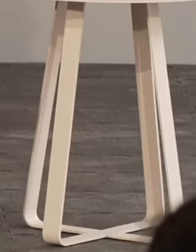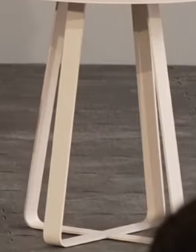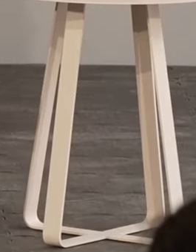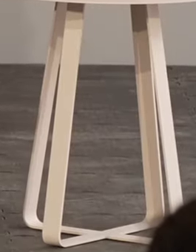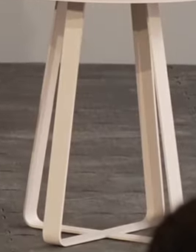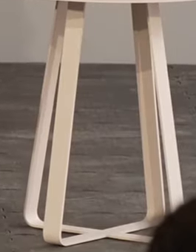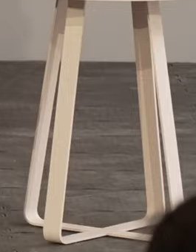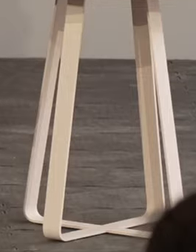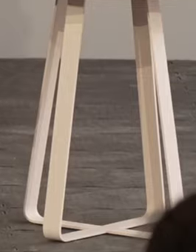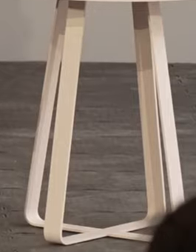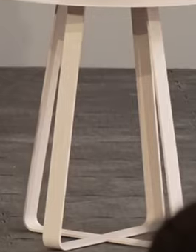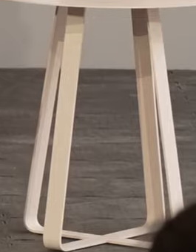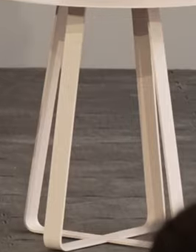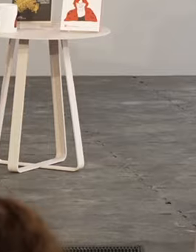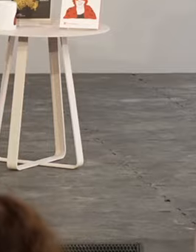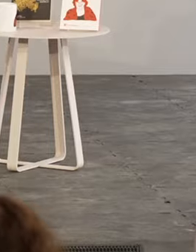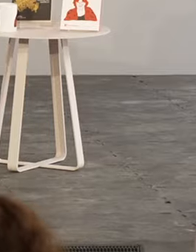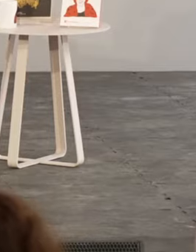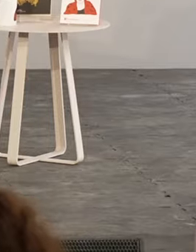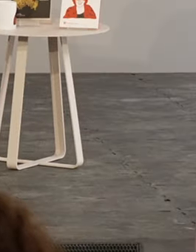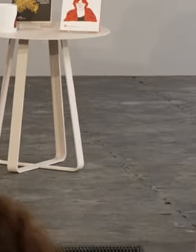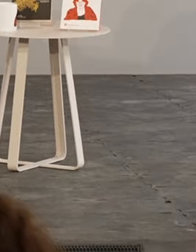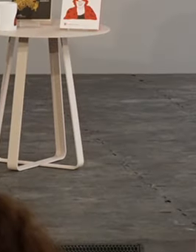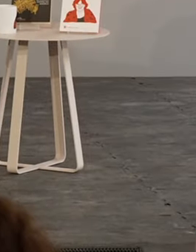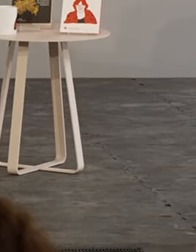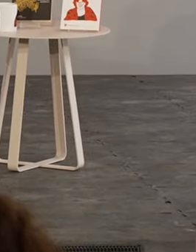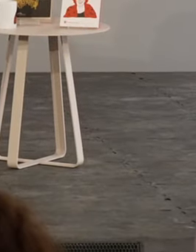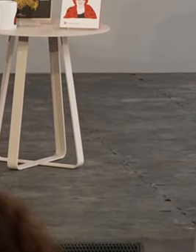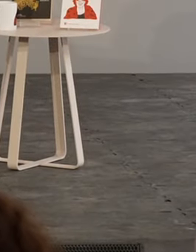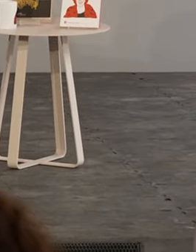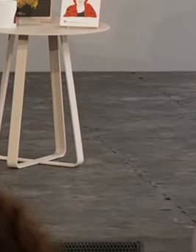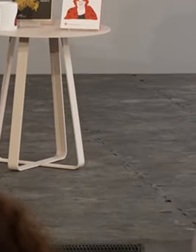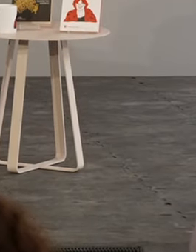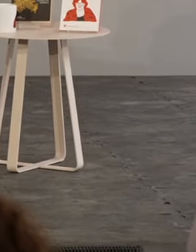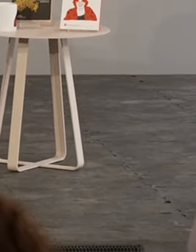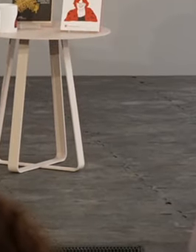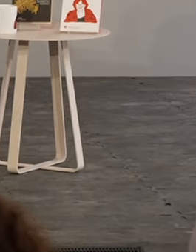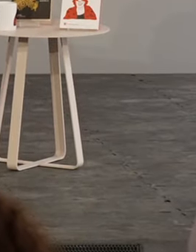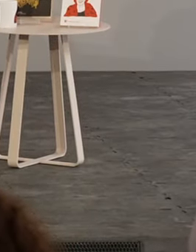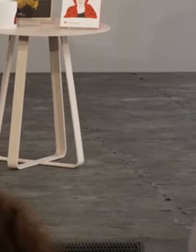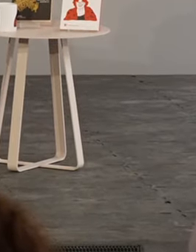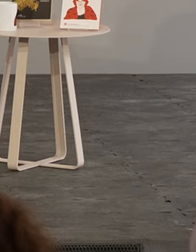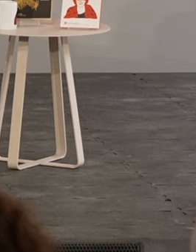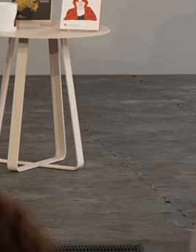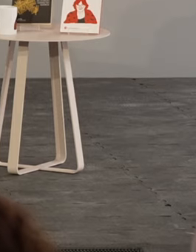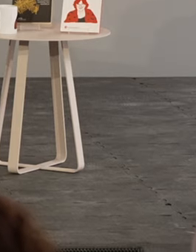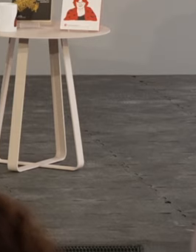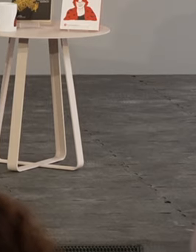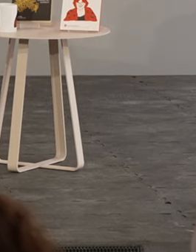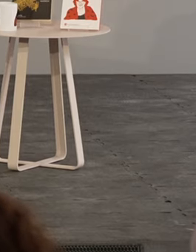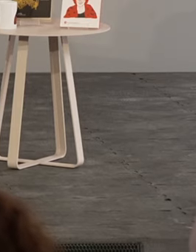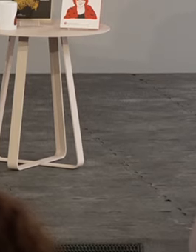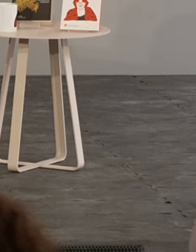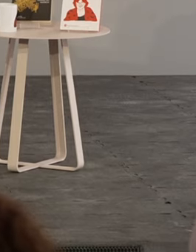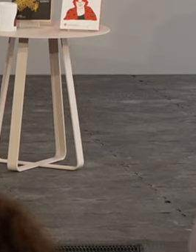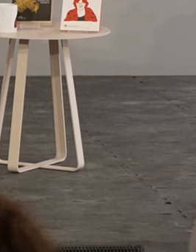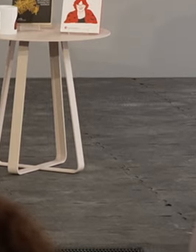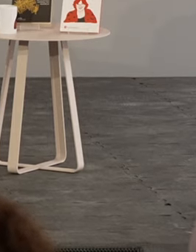ressaltar. Obrigado. Continuando um pouco, né, por esse caminho, Bernardo, sim, o seu livro é um livro, de novo, é um livro maravilhoso.